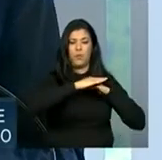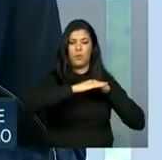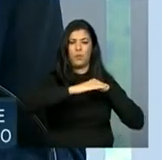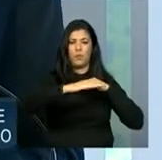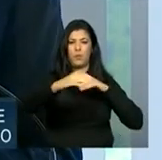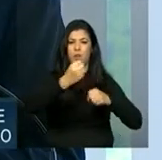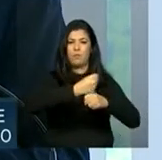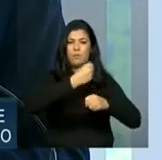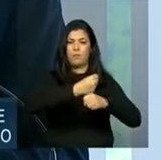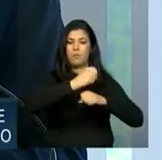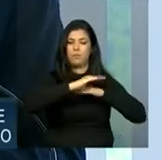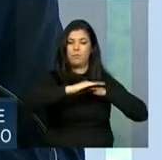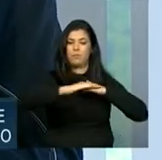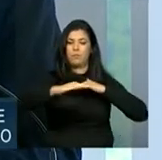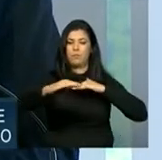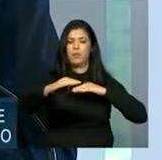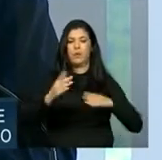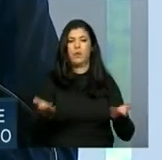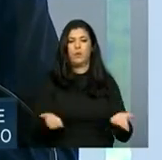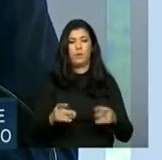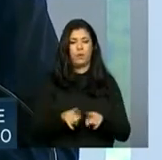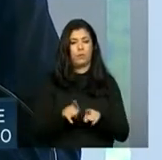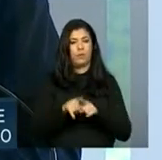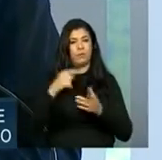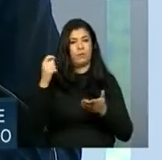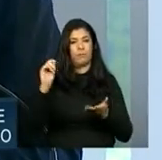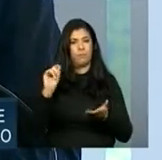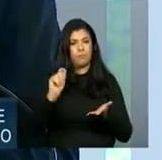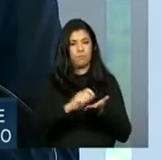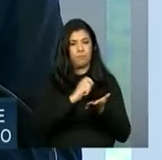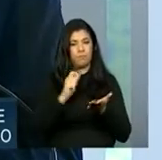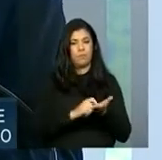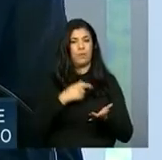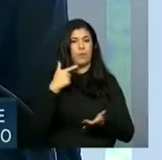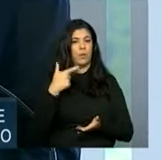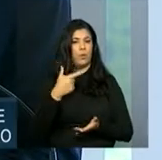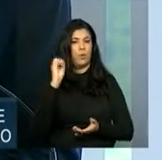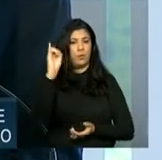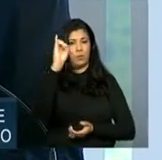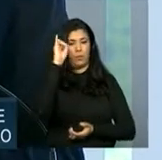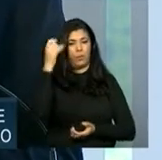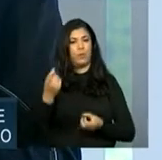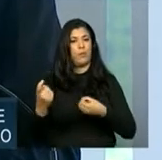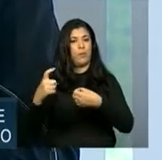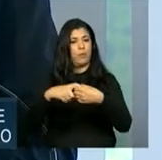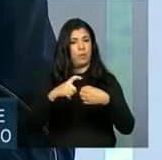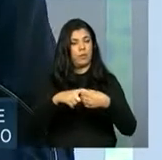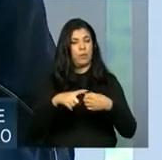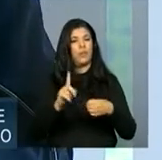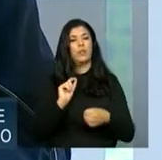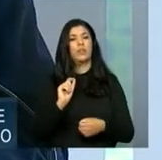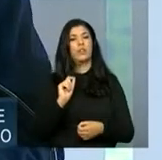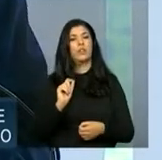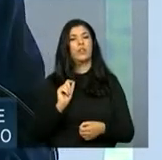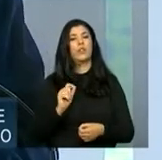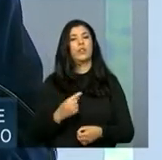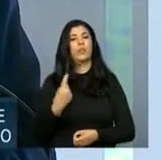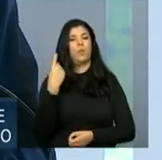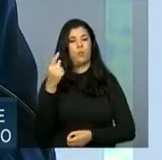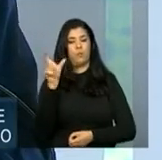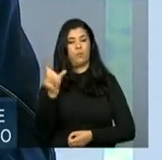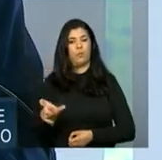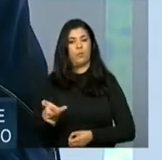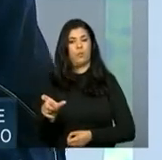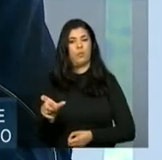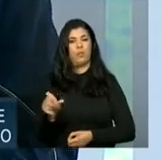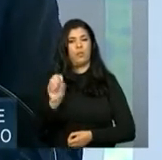e hoje celebramos aqui dois importantíssimos duas importantíssimas parcerias uma na área